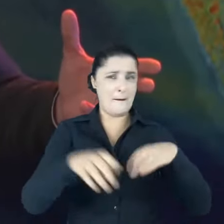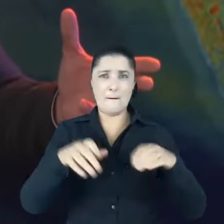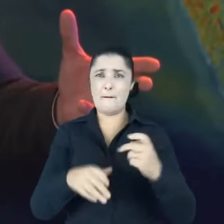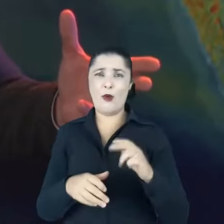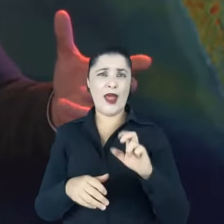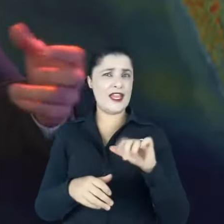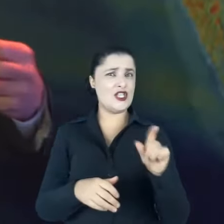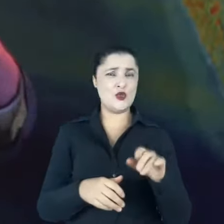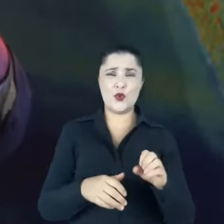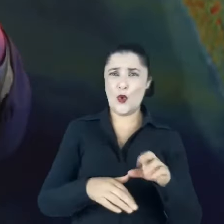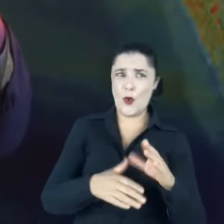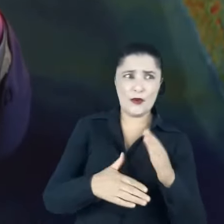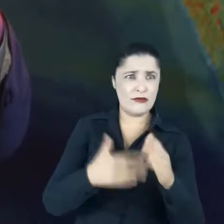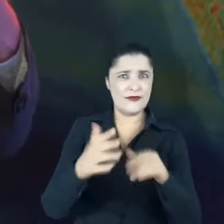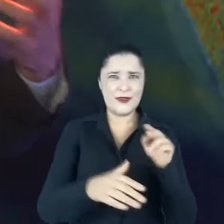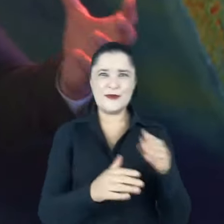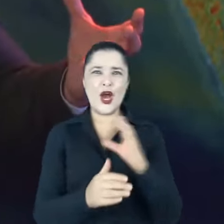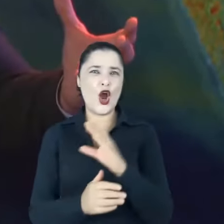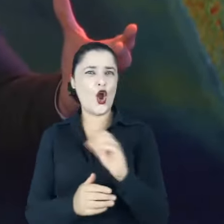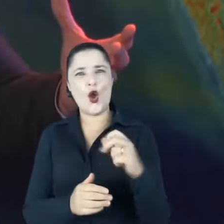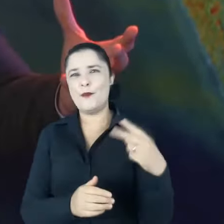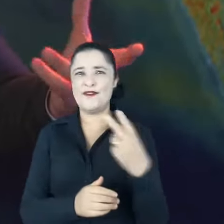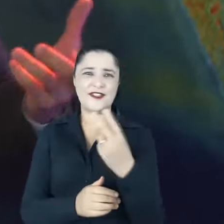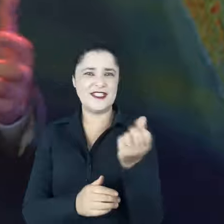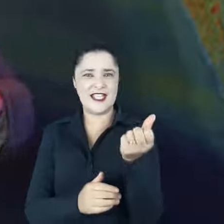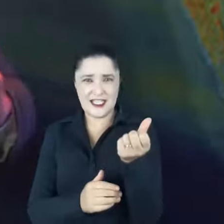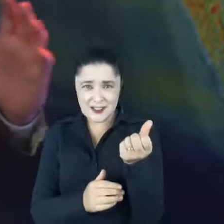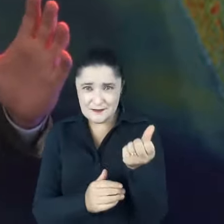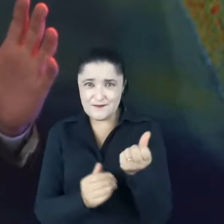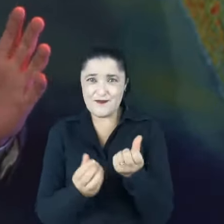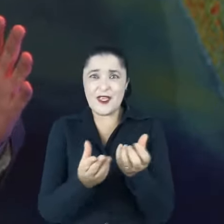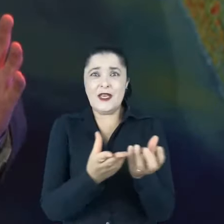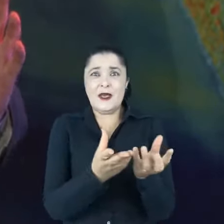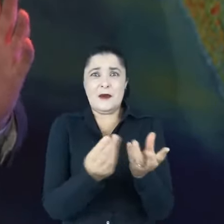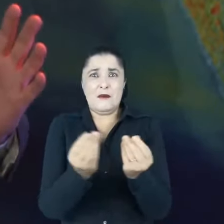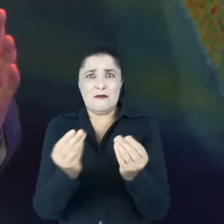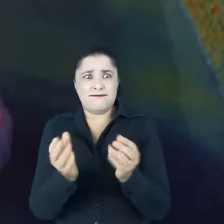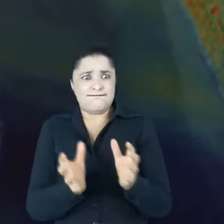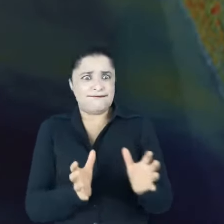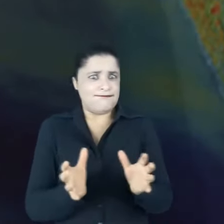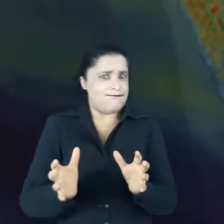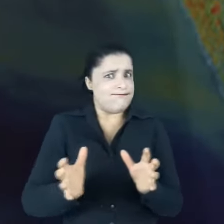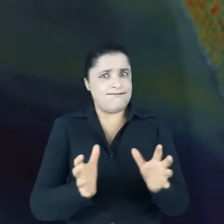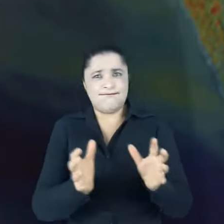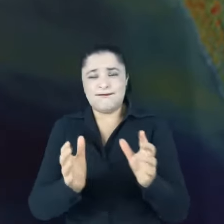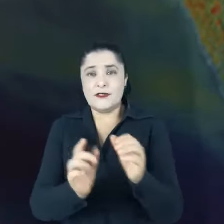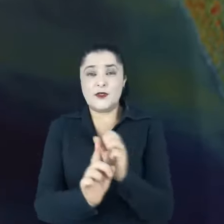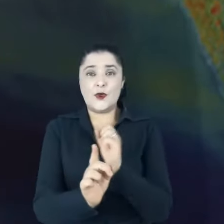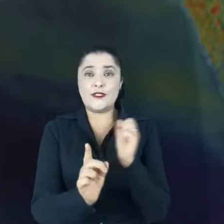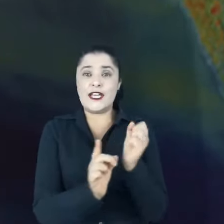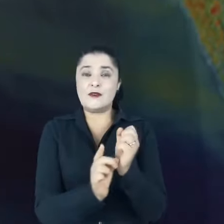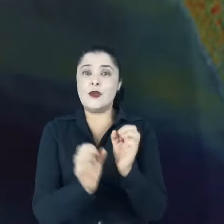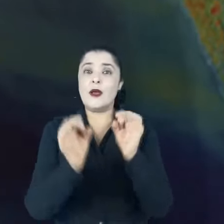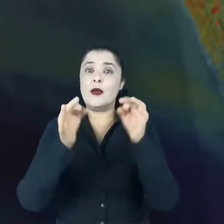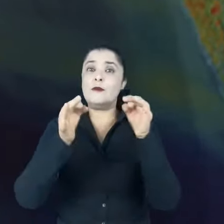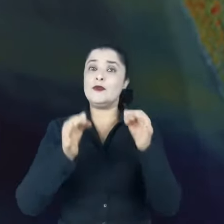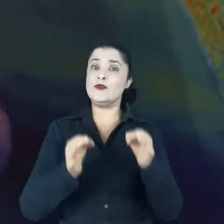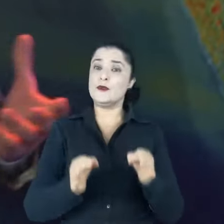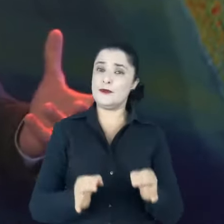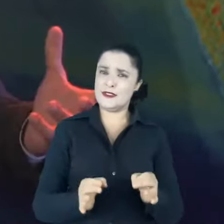na COP26. Muito andou e a sociedade absolutamente descontente com